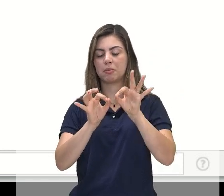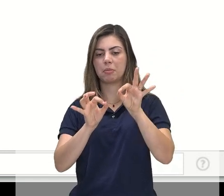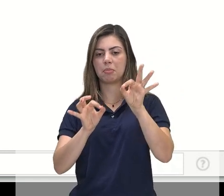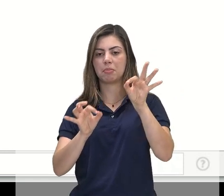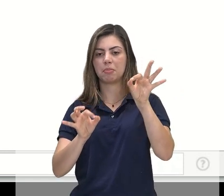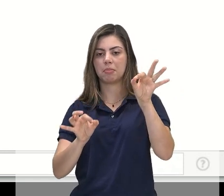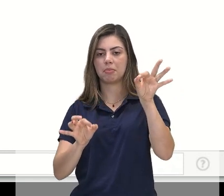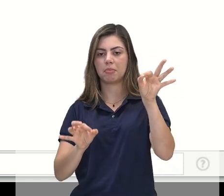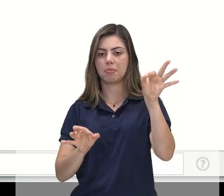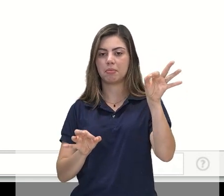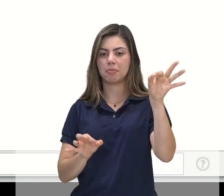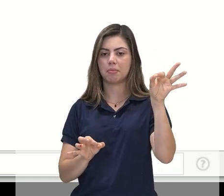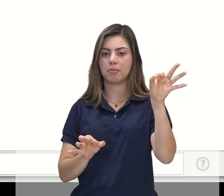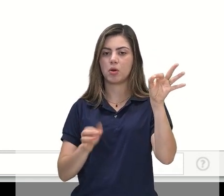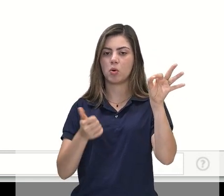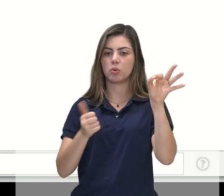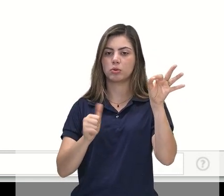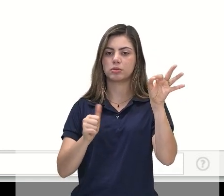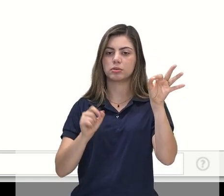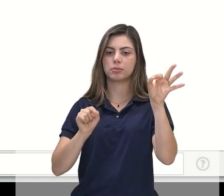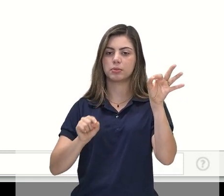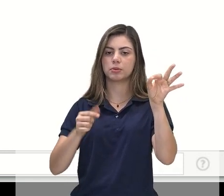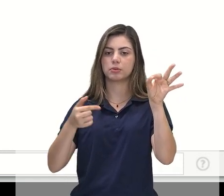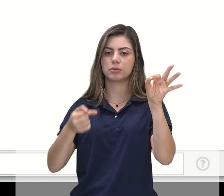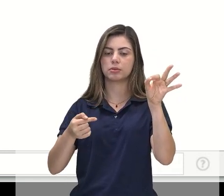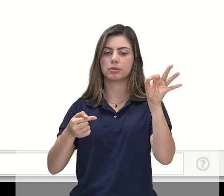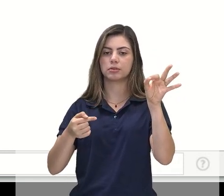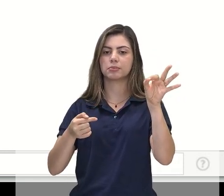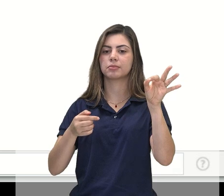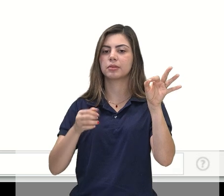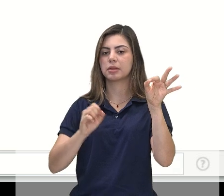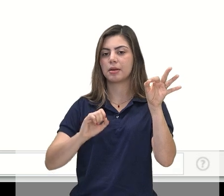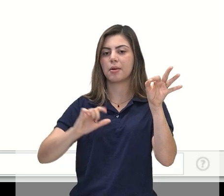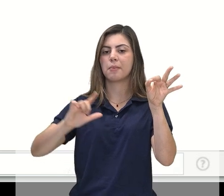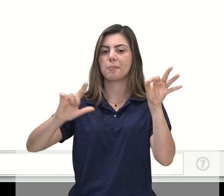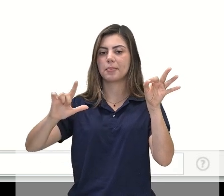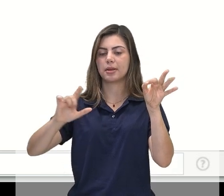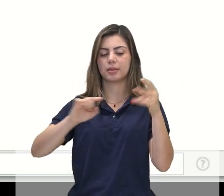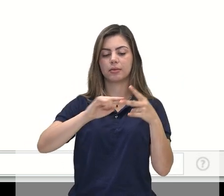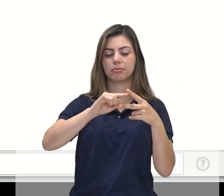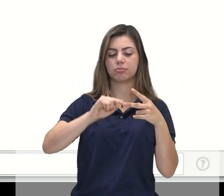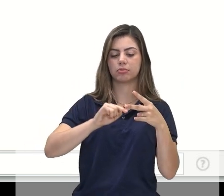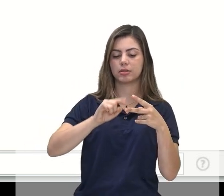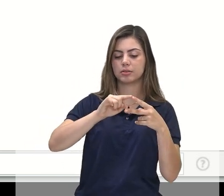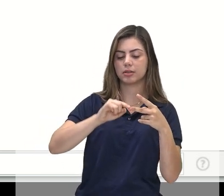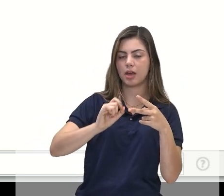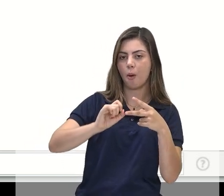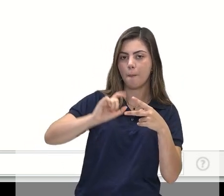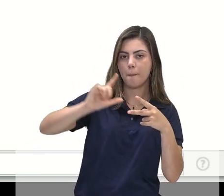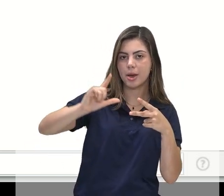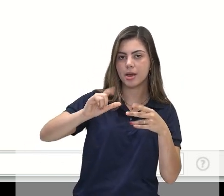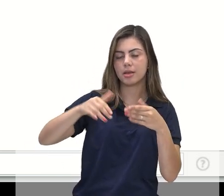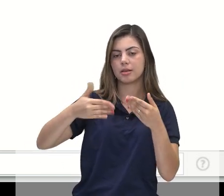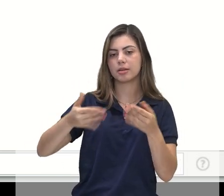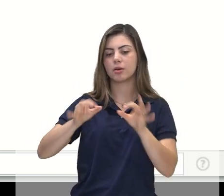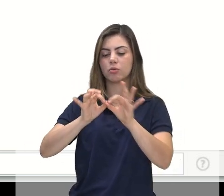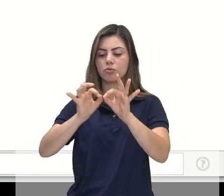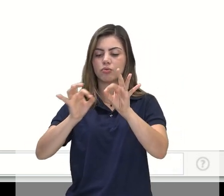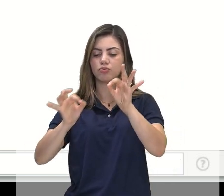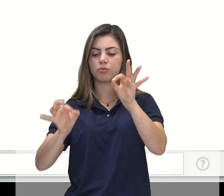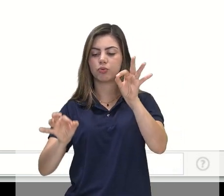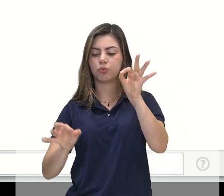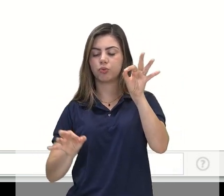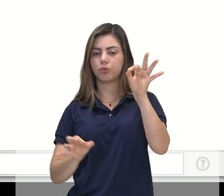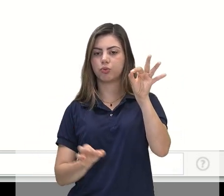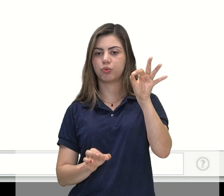né, o ângulo aqui, né? Consequentemente, a medida do arco também vai aumentando. Né? Aqui nós temos um ângulo reto de 90